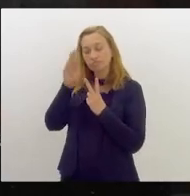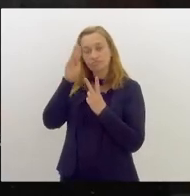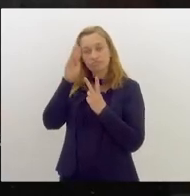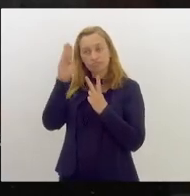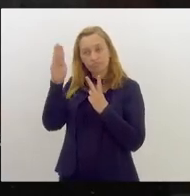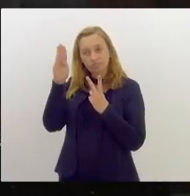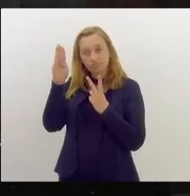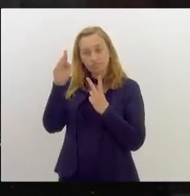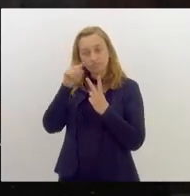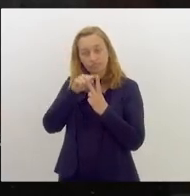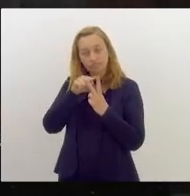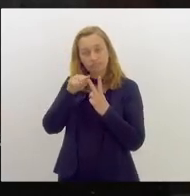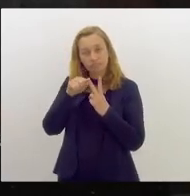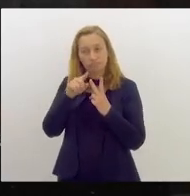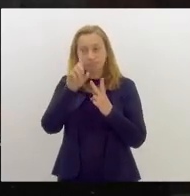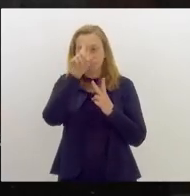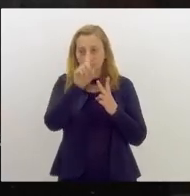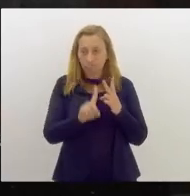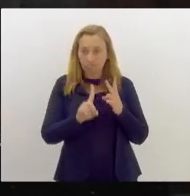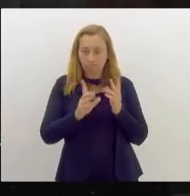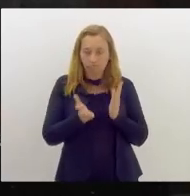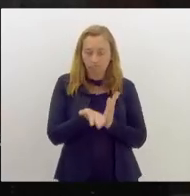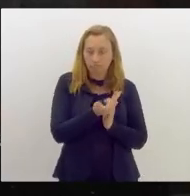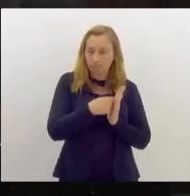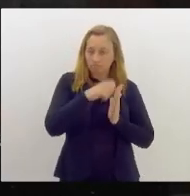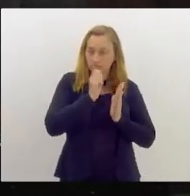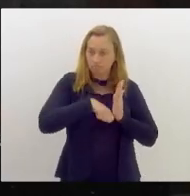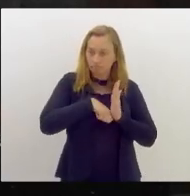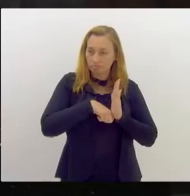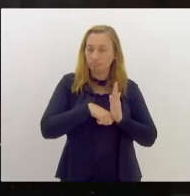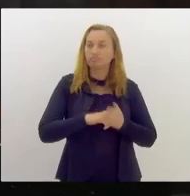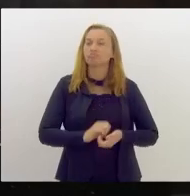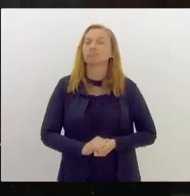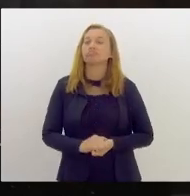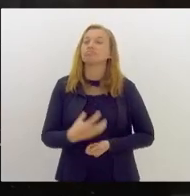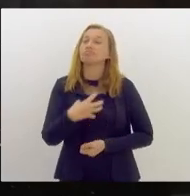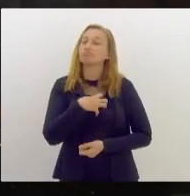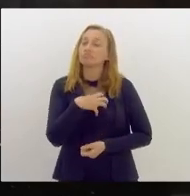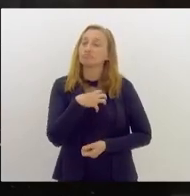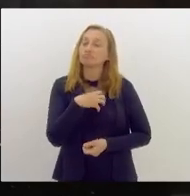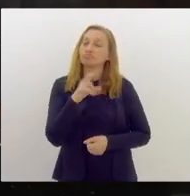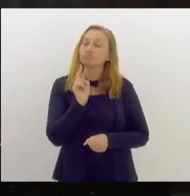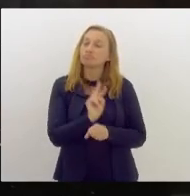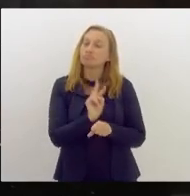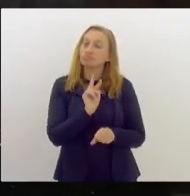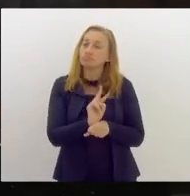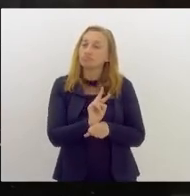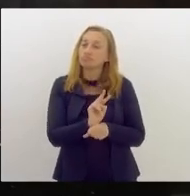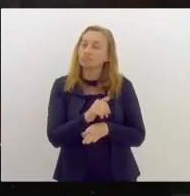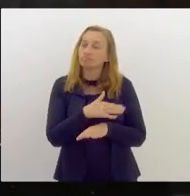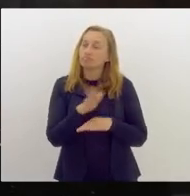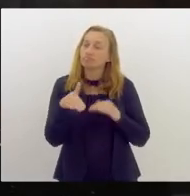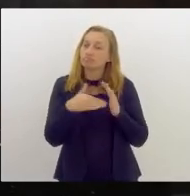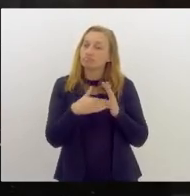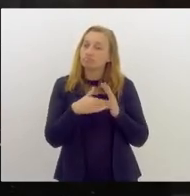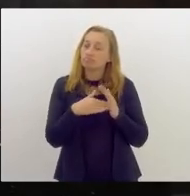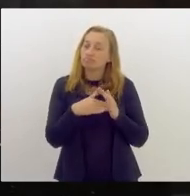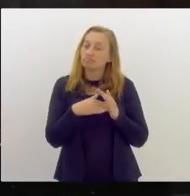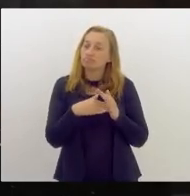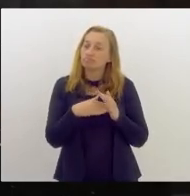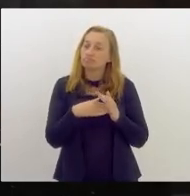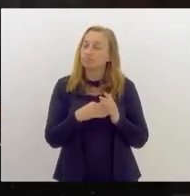aplicado no direito tributário no sentido de proteger a todos